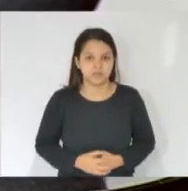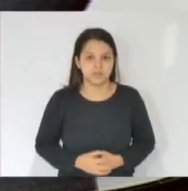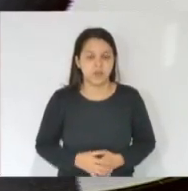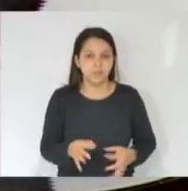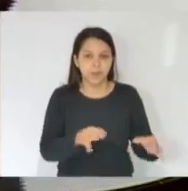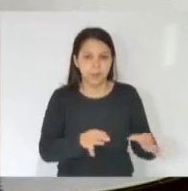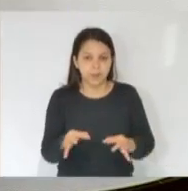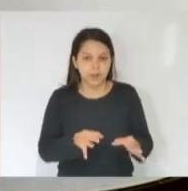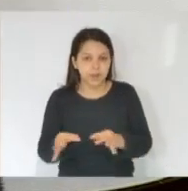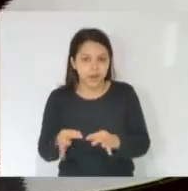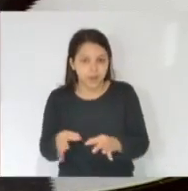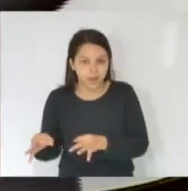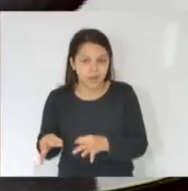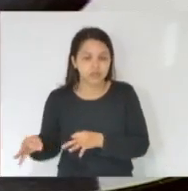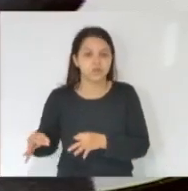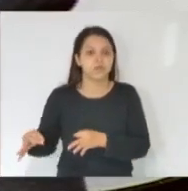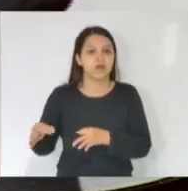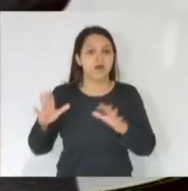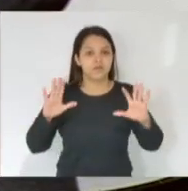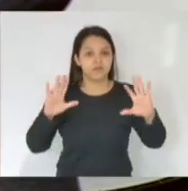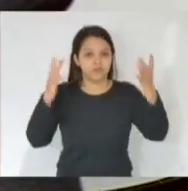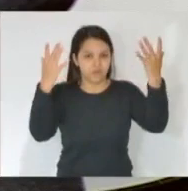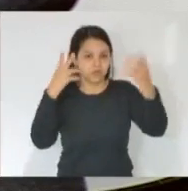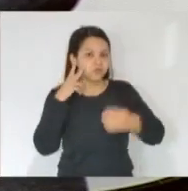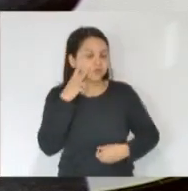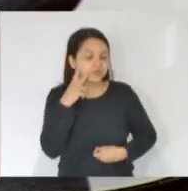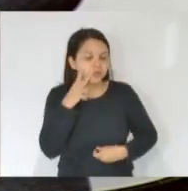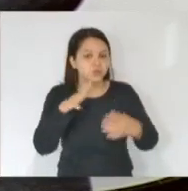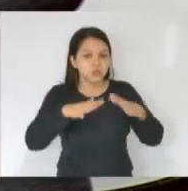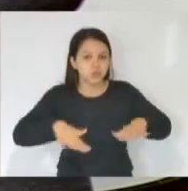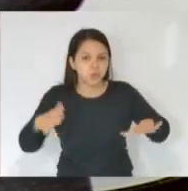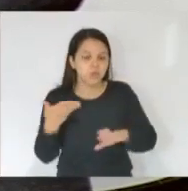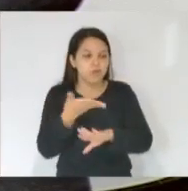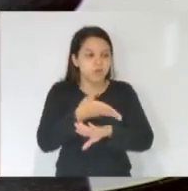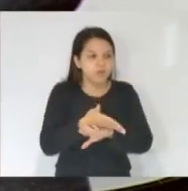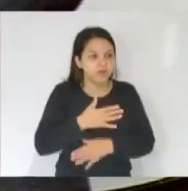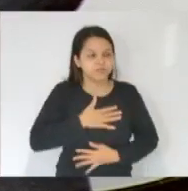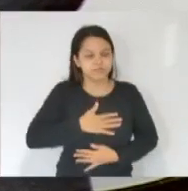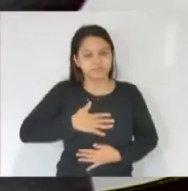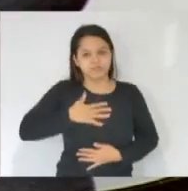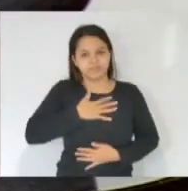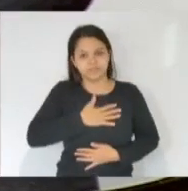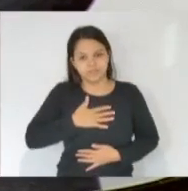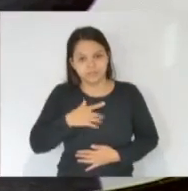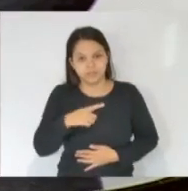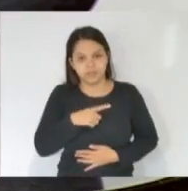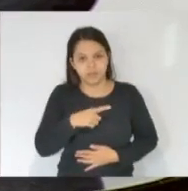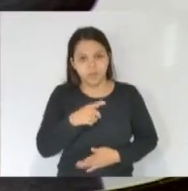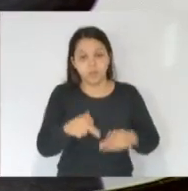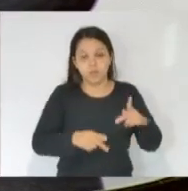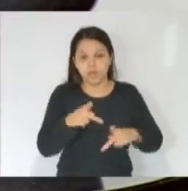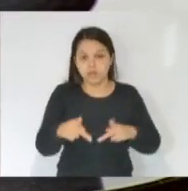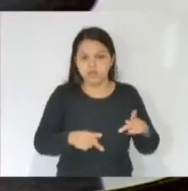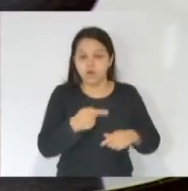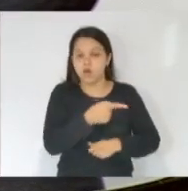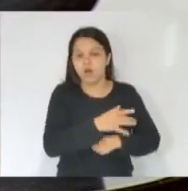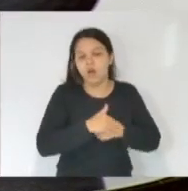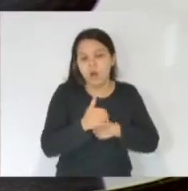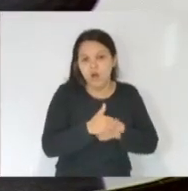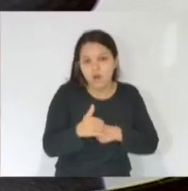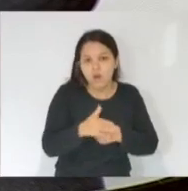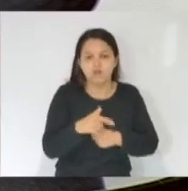preparado a Festa do Vinho para que todos se sintam bem. É um povo acolhedor. O deputado João Amin já